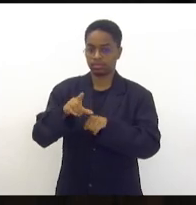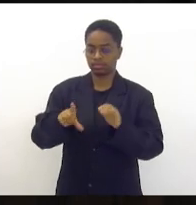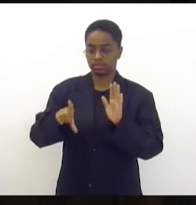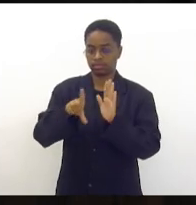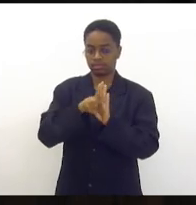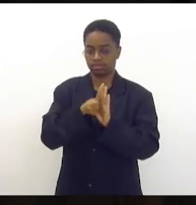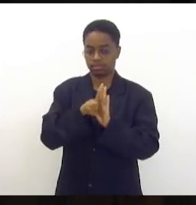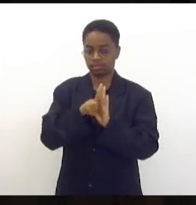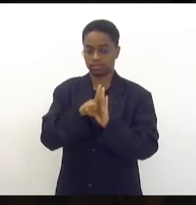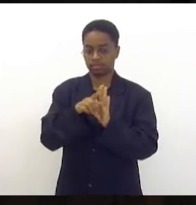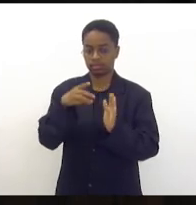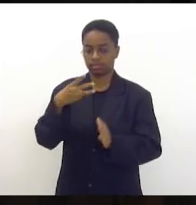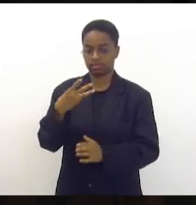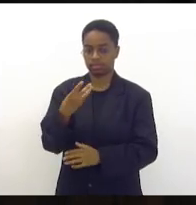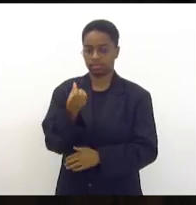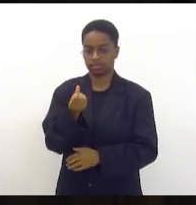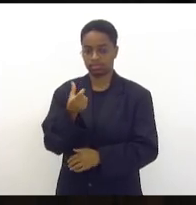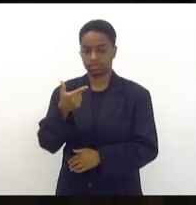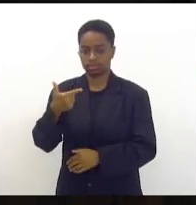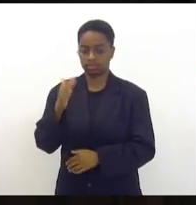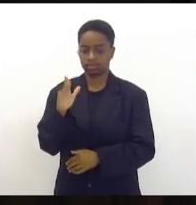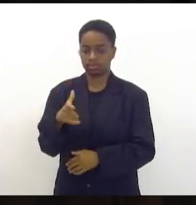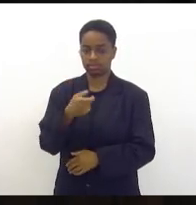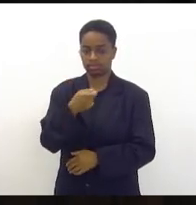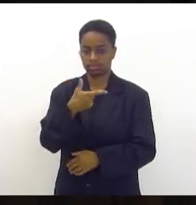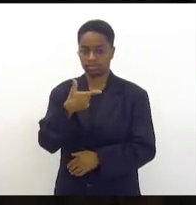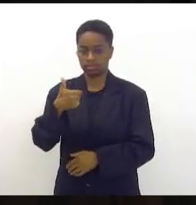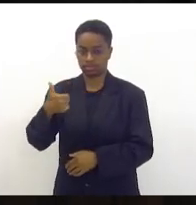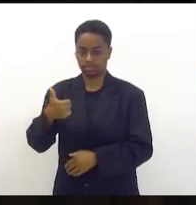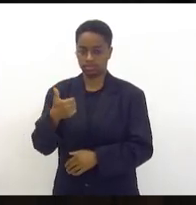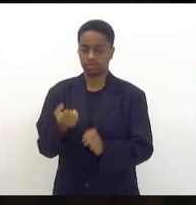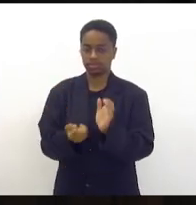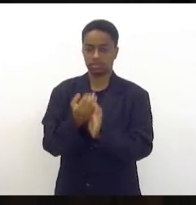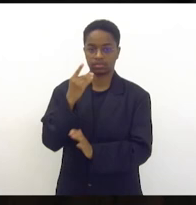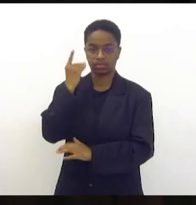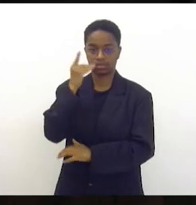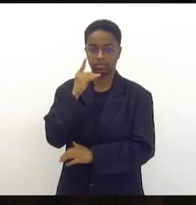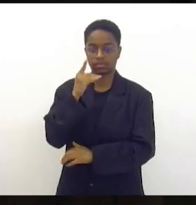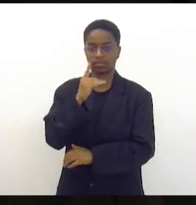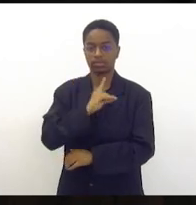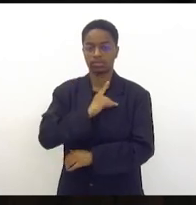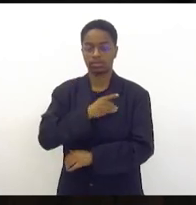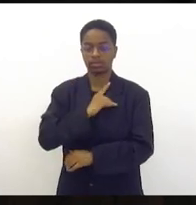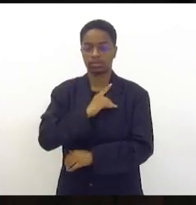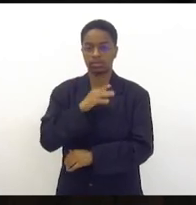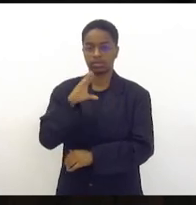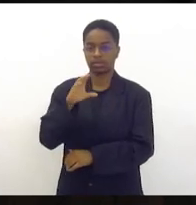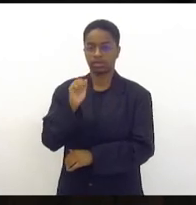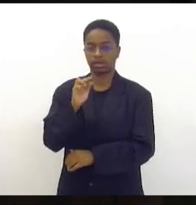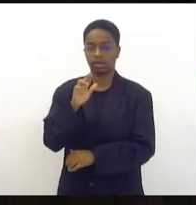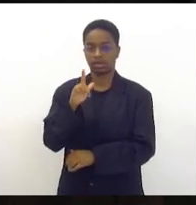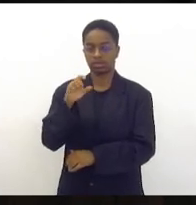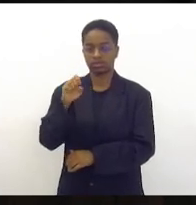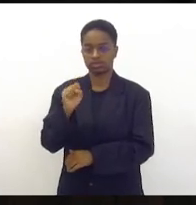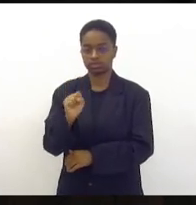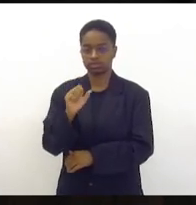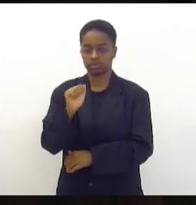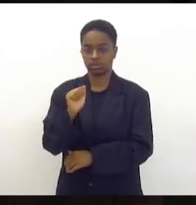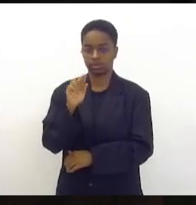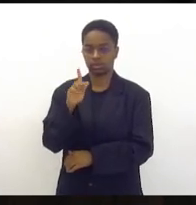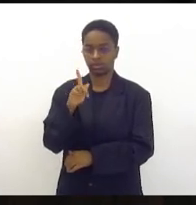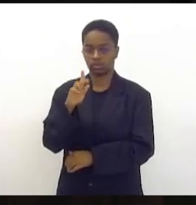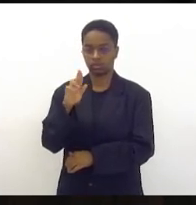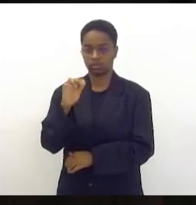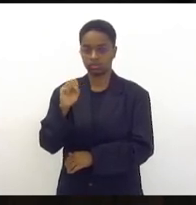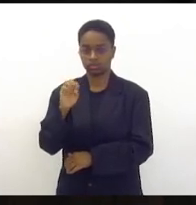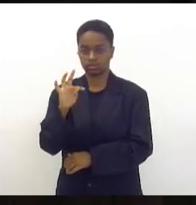Indicação legislativa número 362/2021, de autoria do deputado delegado Carlos Augusto, que solicita